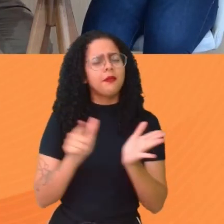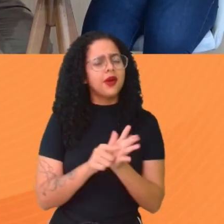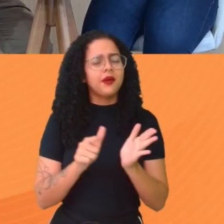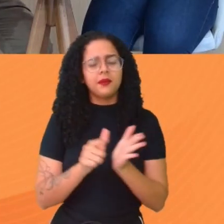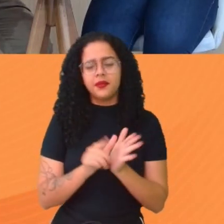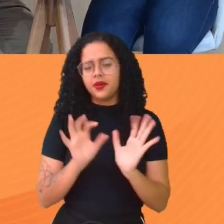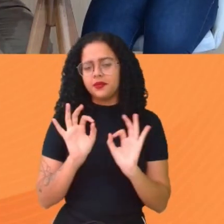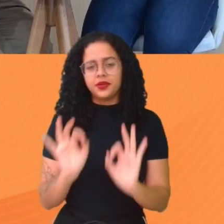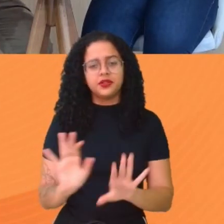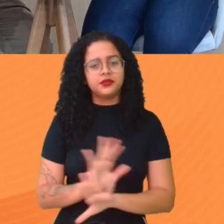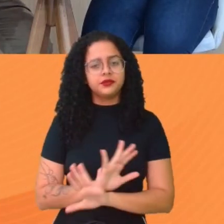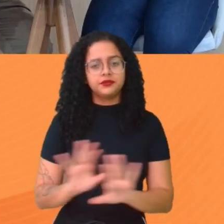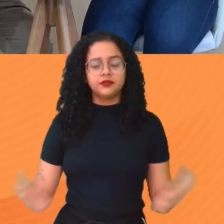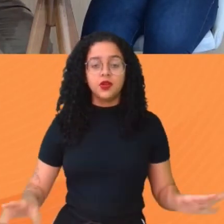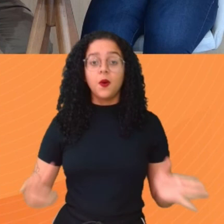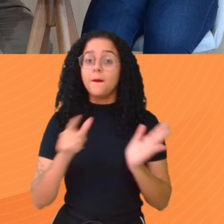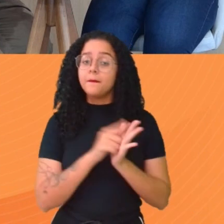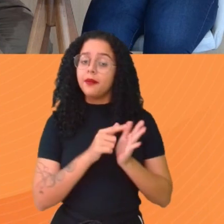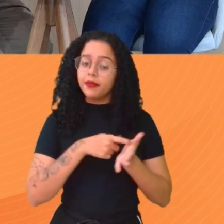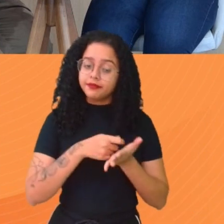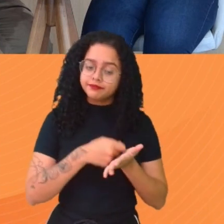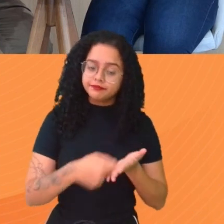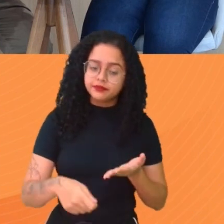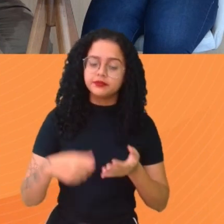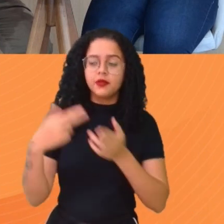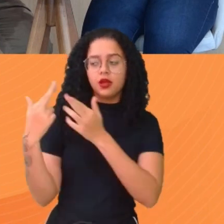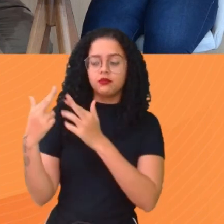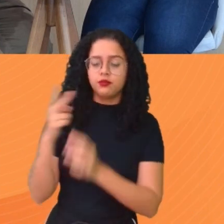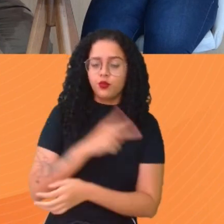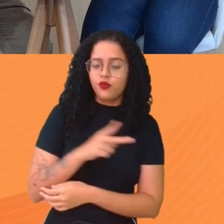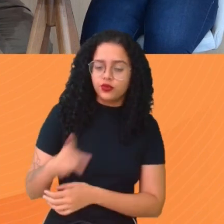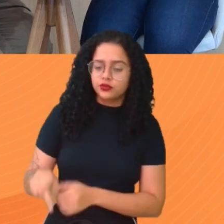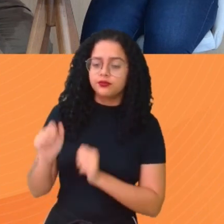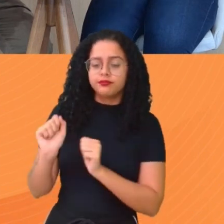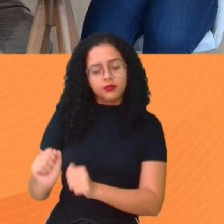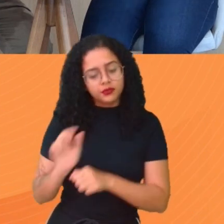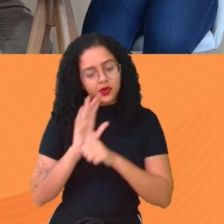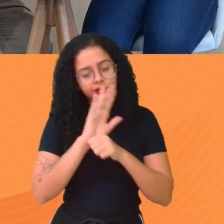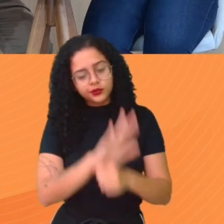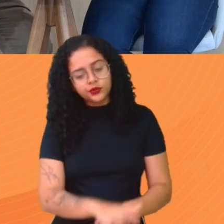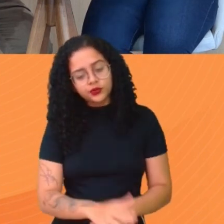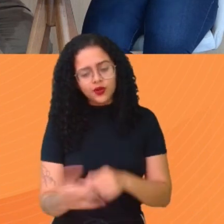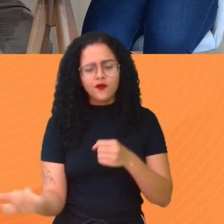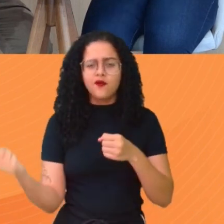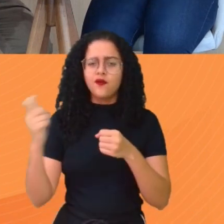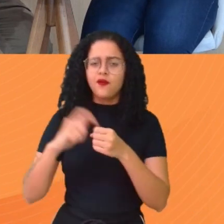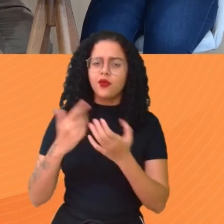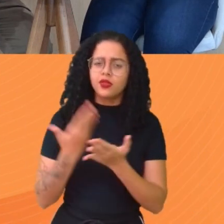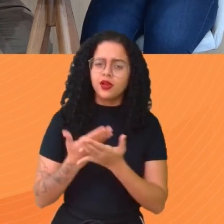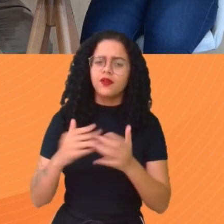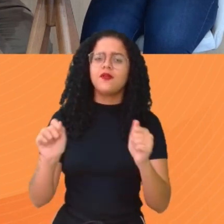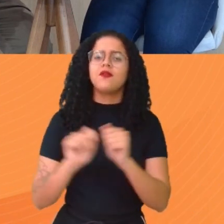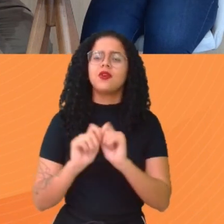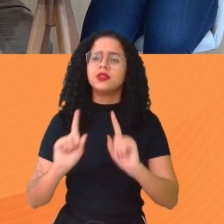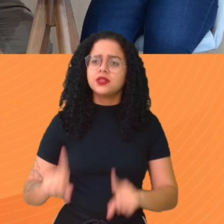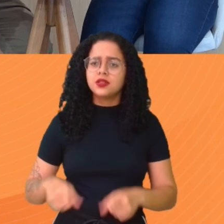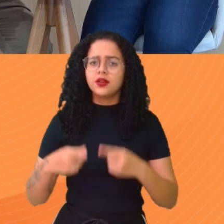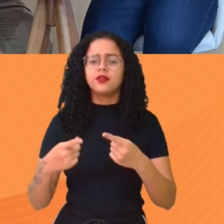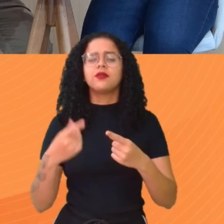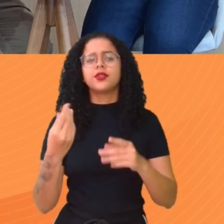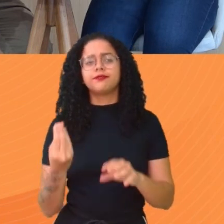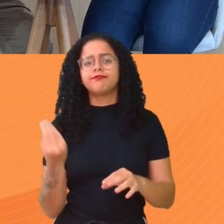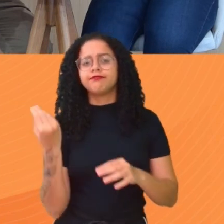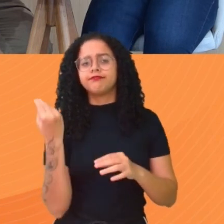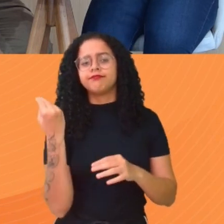mesmo. Exatamente. Vai fazer no papel, pede ajuda ao teu tutor, à tua tutora, retoma a aula, faz o desafio e coloca